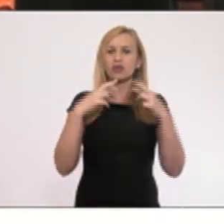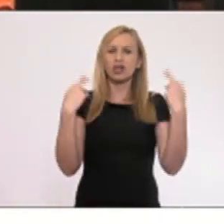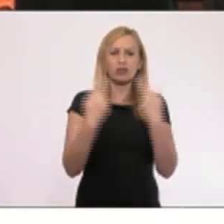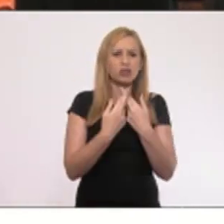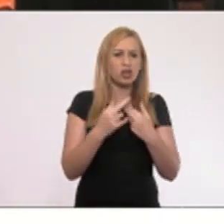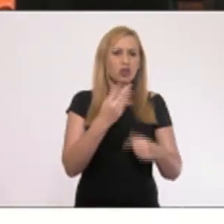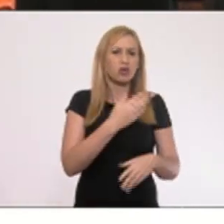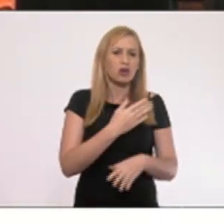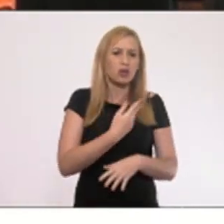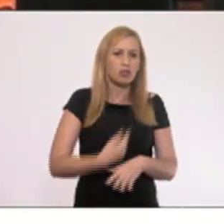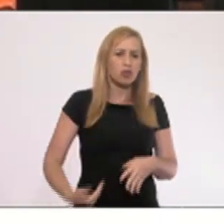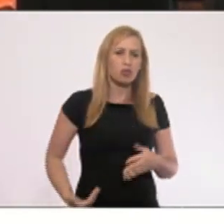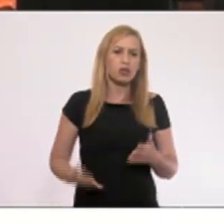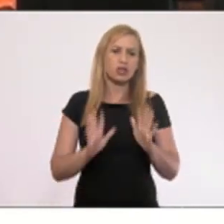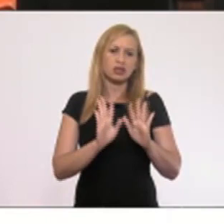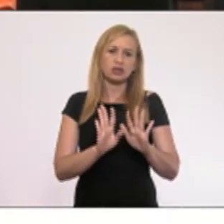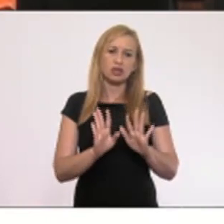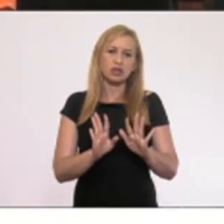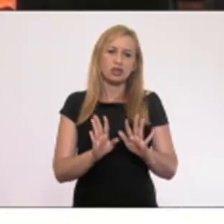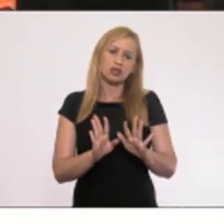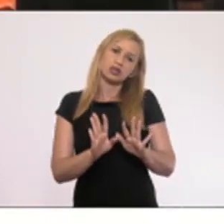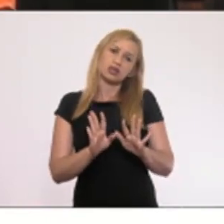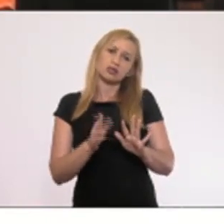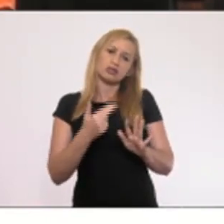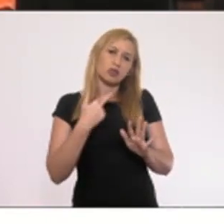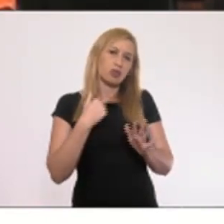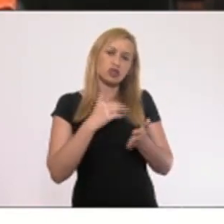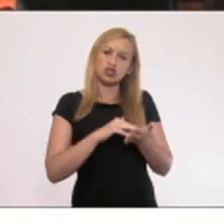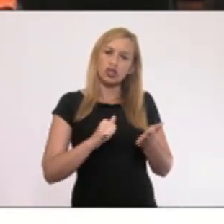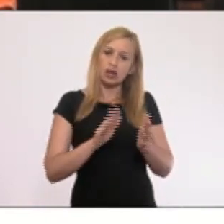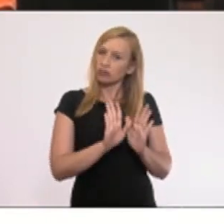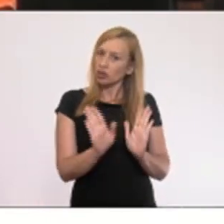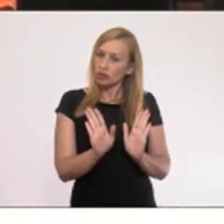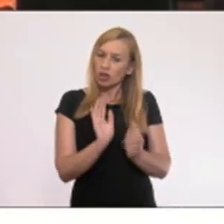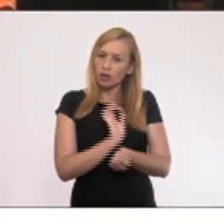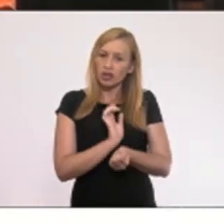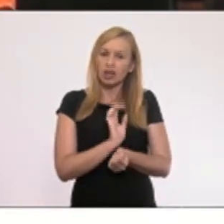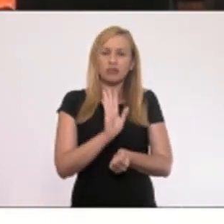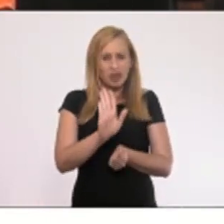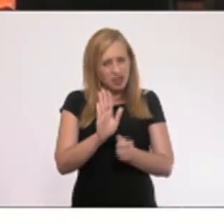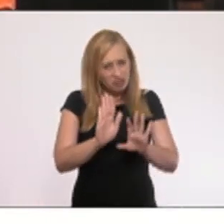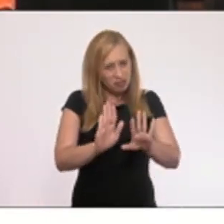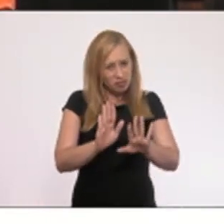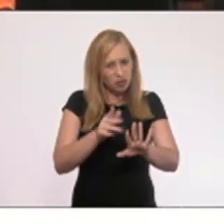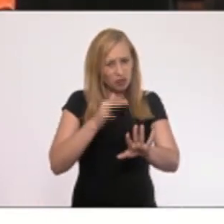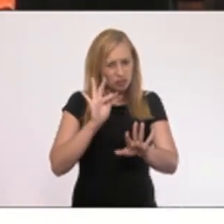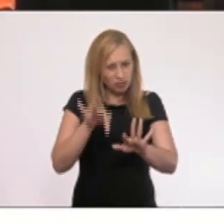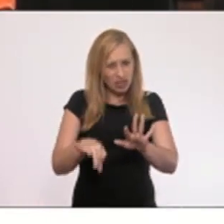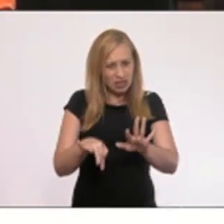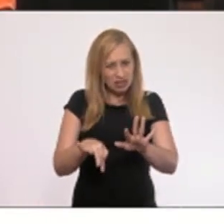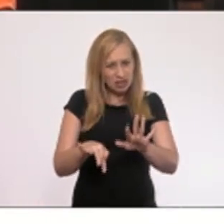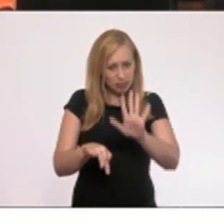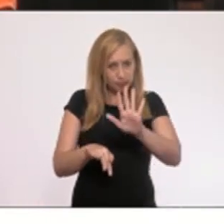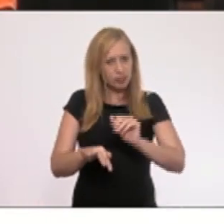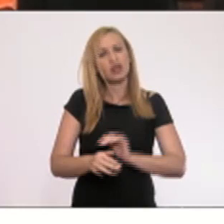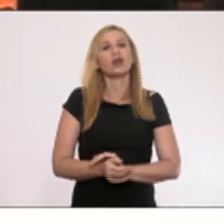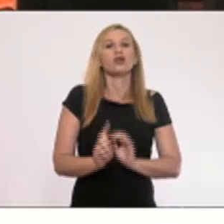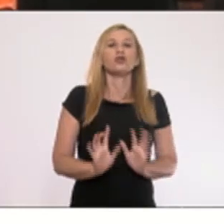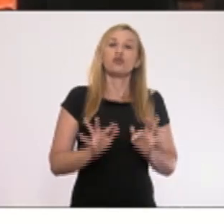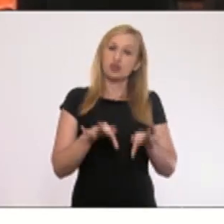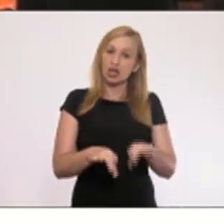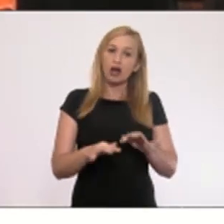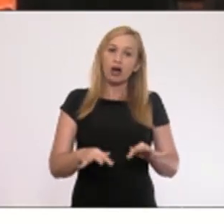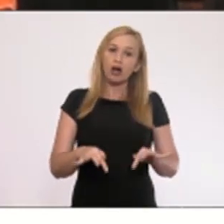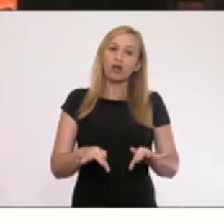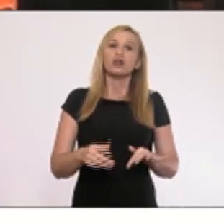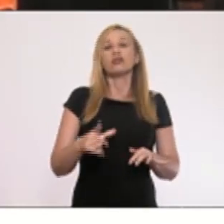vou tirar de ofício porque a autora não está. Uma questão de ordem nesse sentido, então, presidente. Deixa eu terminar, por favor. Então, ao final, se nós